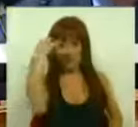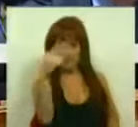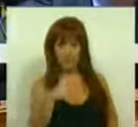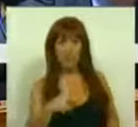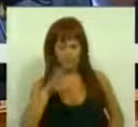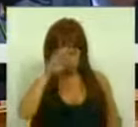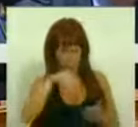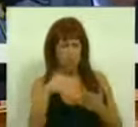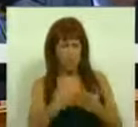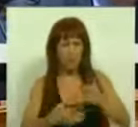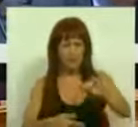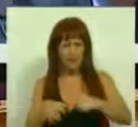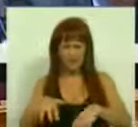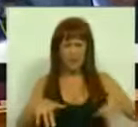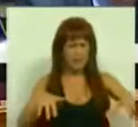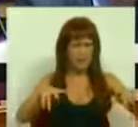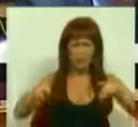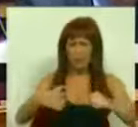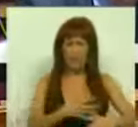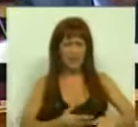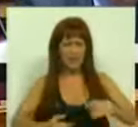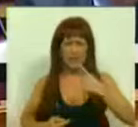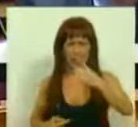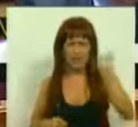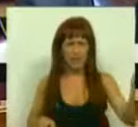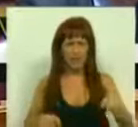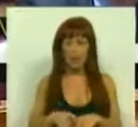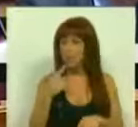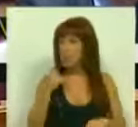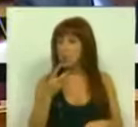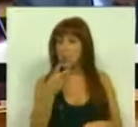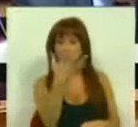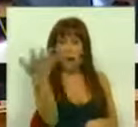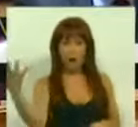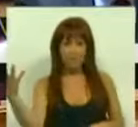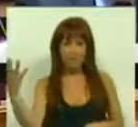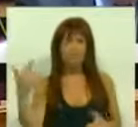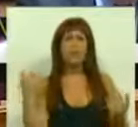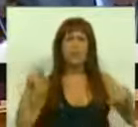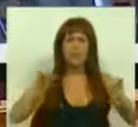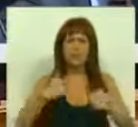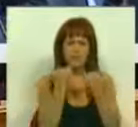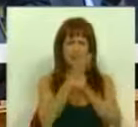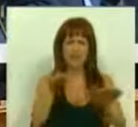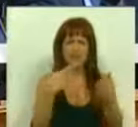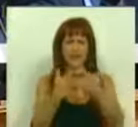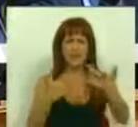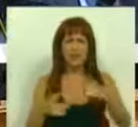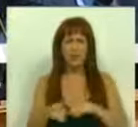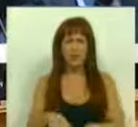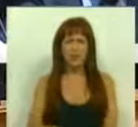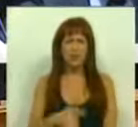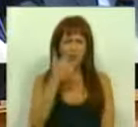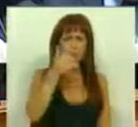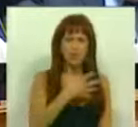tem solução para as situações de desemprego em que muitos caíram. Mas também uma mensagem para